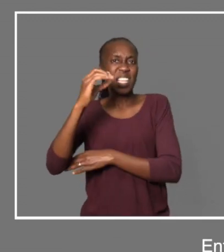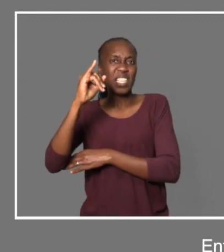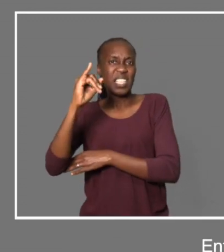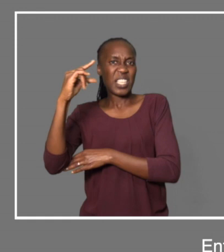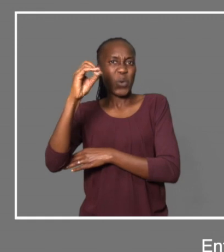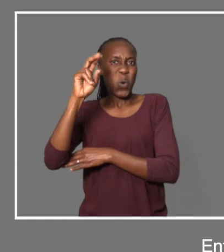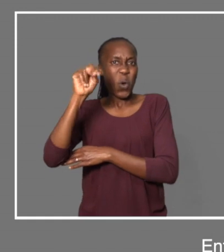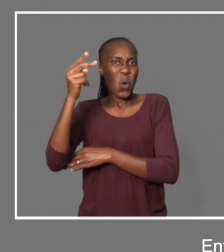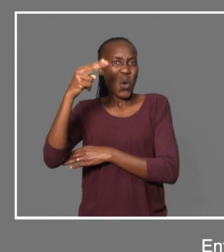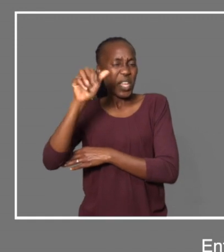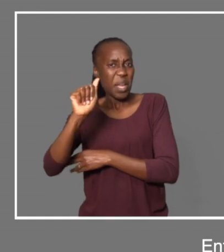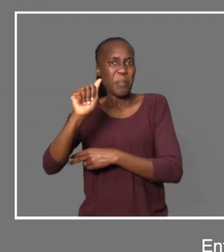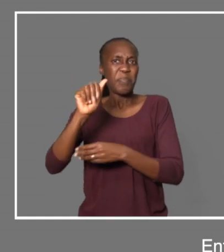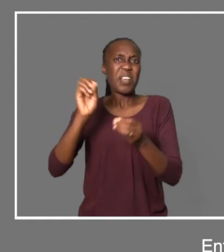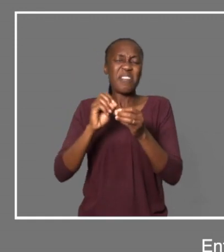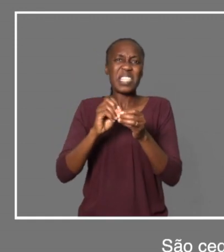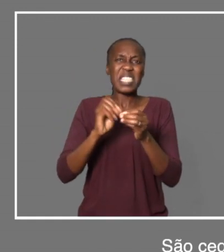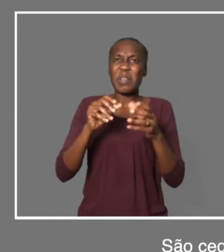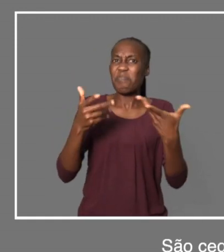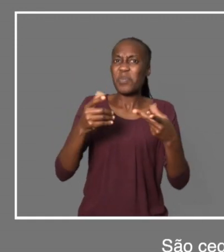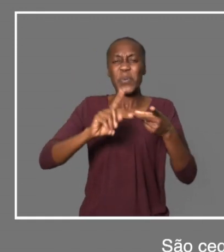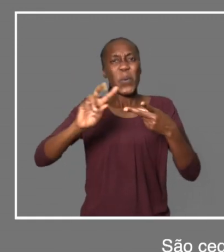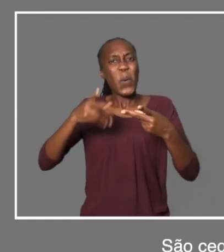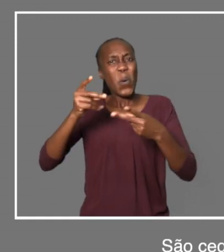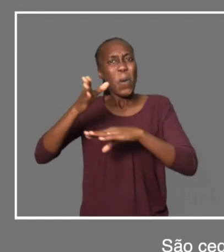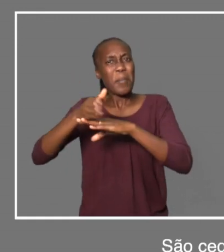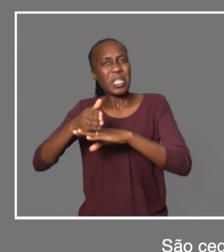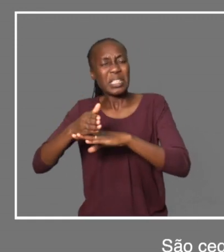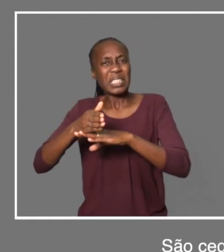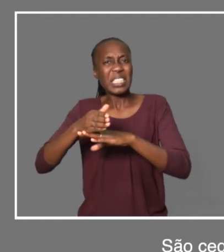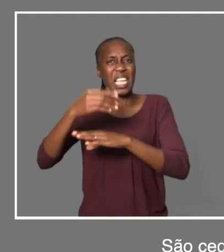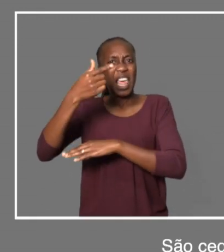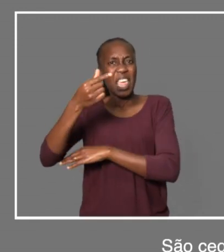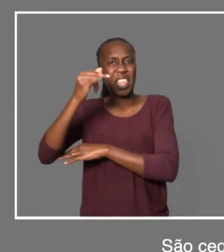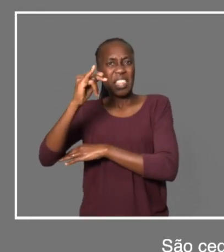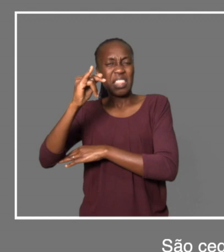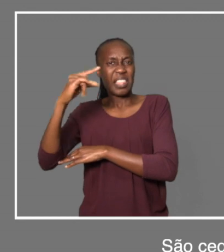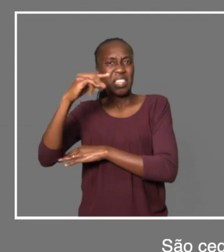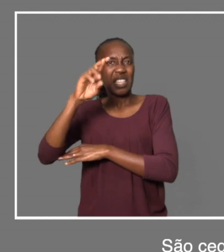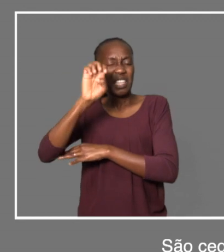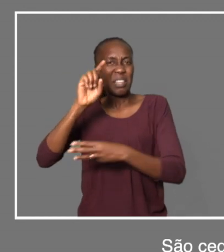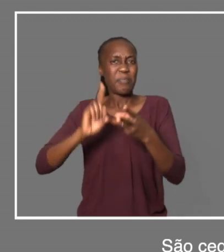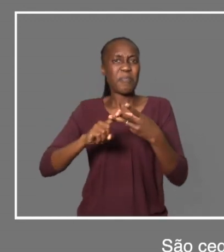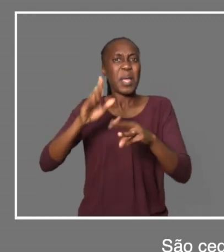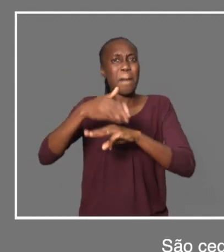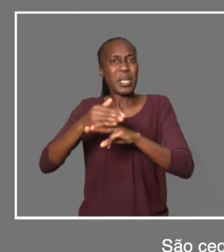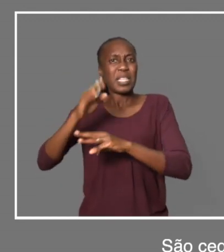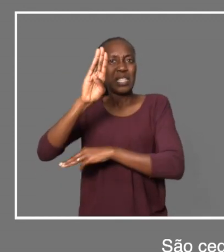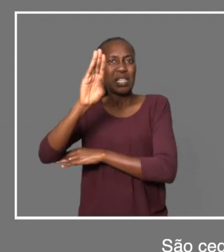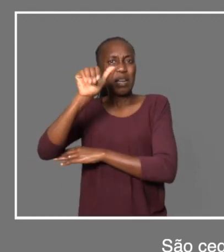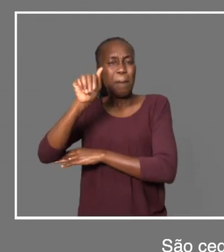que alimenta-se desse peixe são cigonhas e outro peixe como